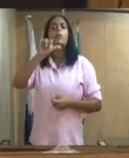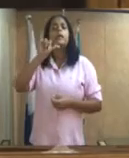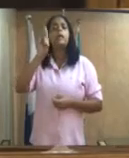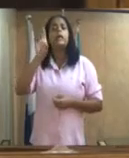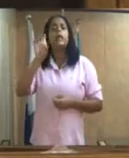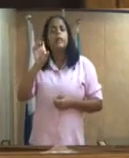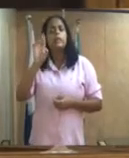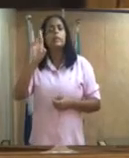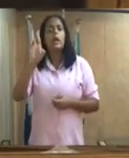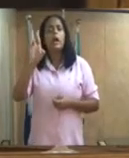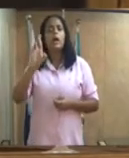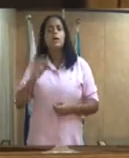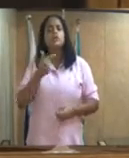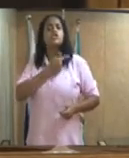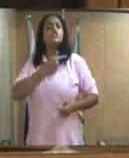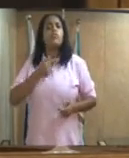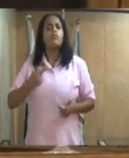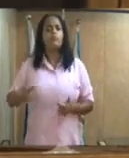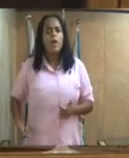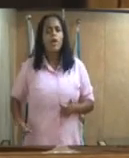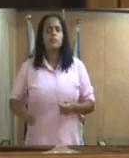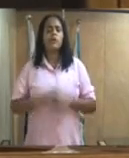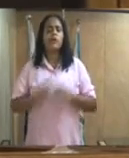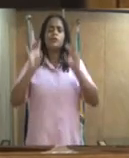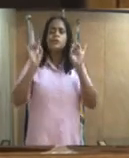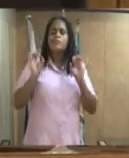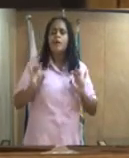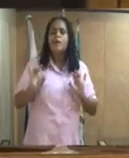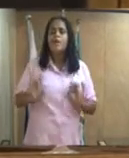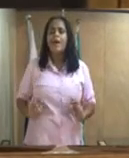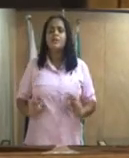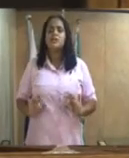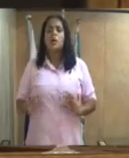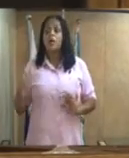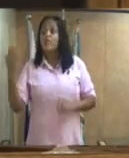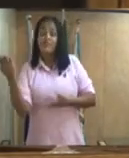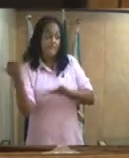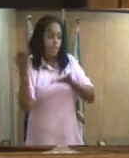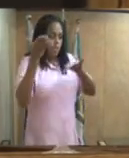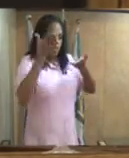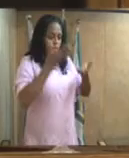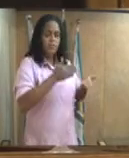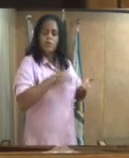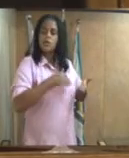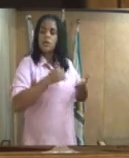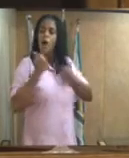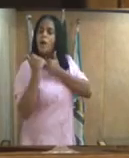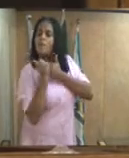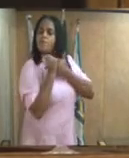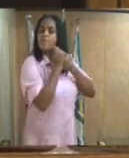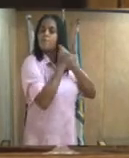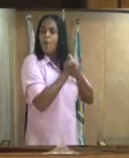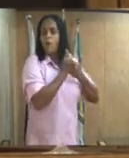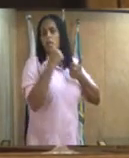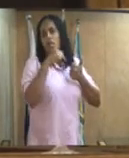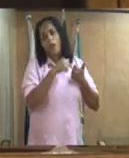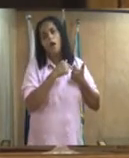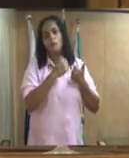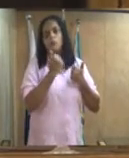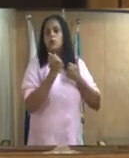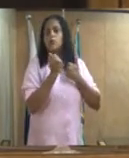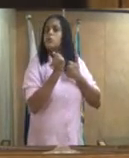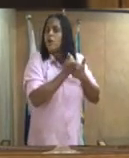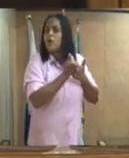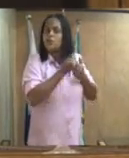que hoje alimentei a esperança de que viesse somar forças, que tivesse um direcionamento do